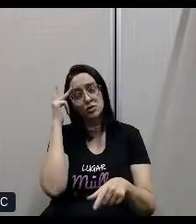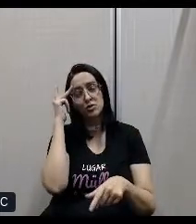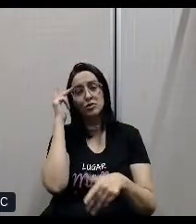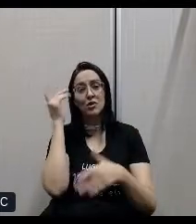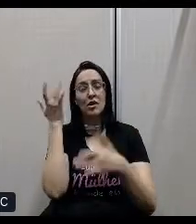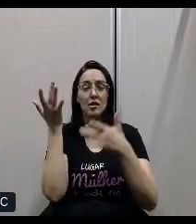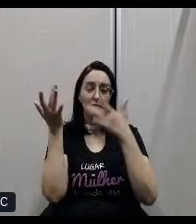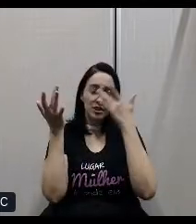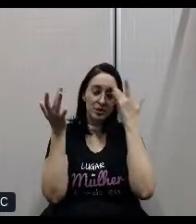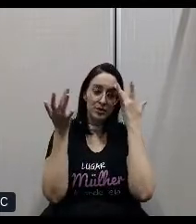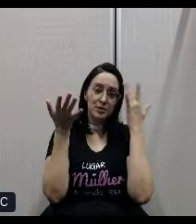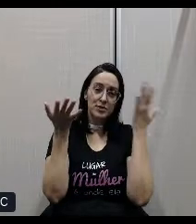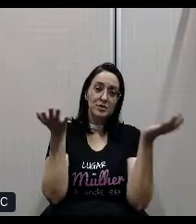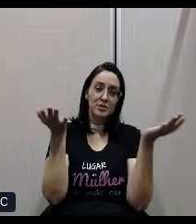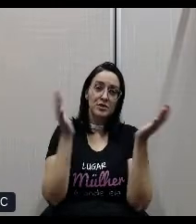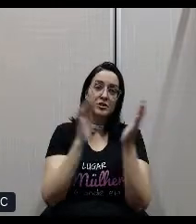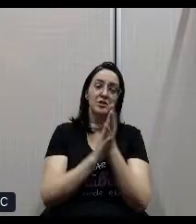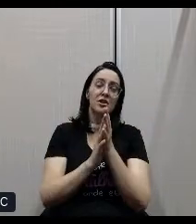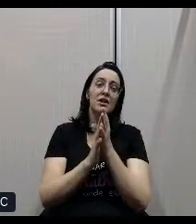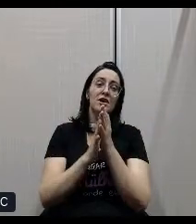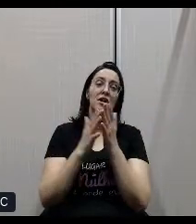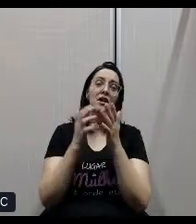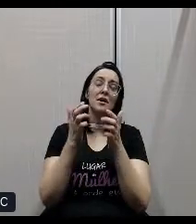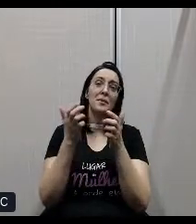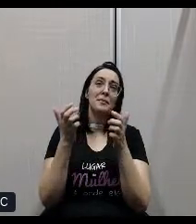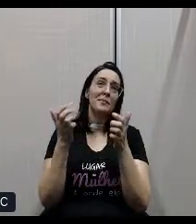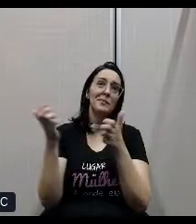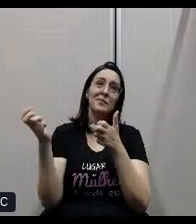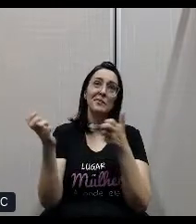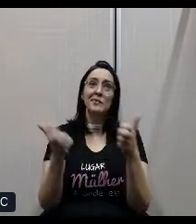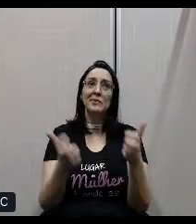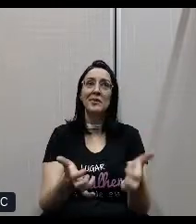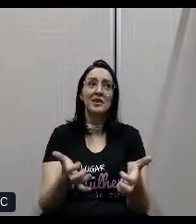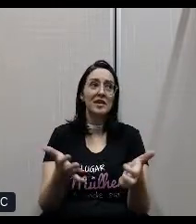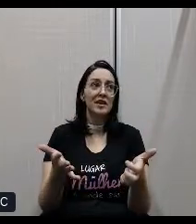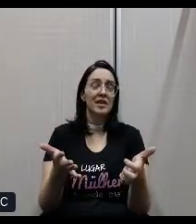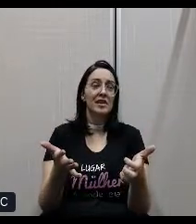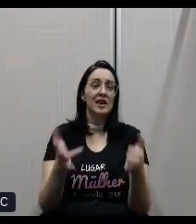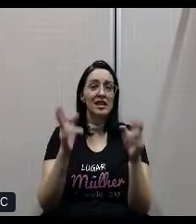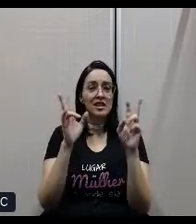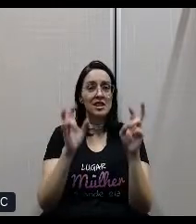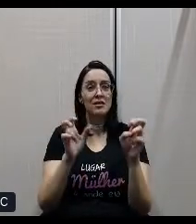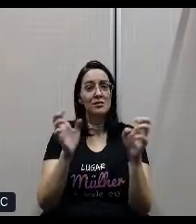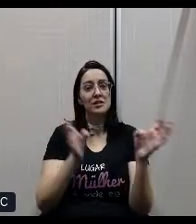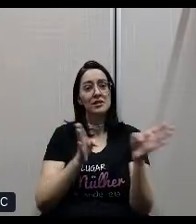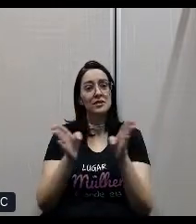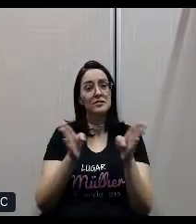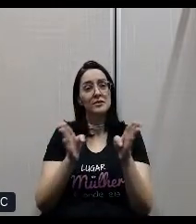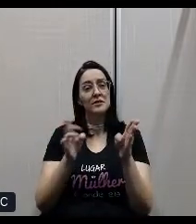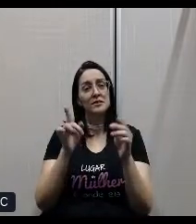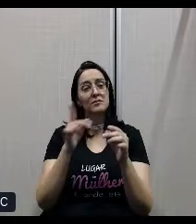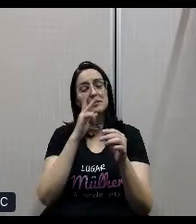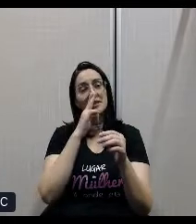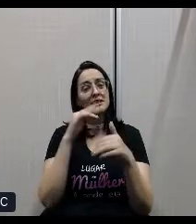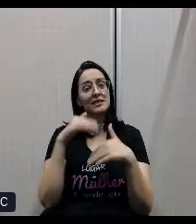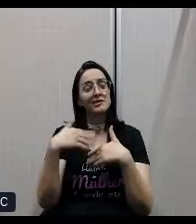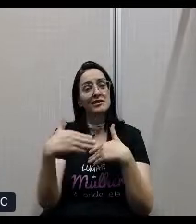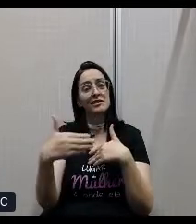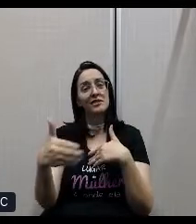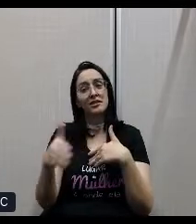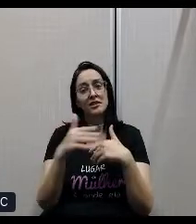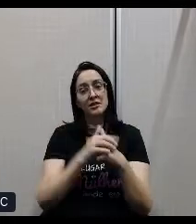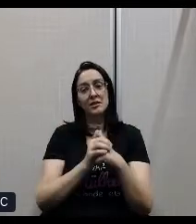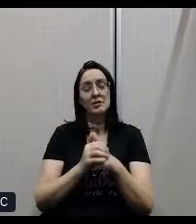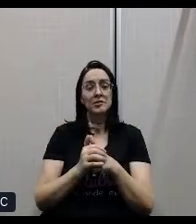que puxam essa bandeira de acessibilidade, elas chegam ao nível de encantamento